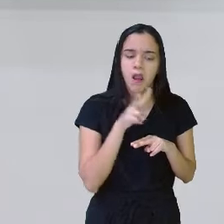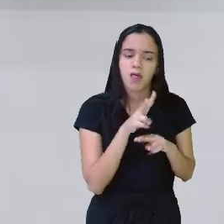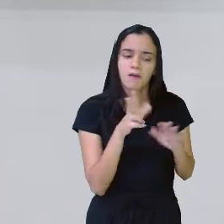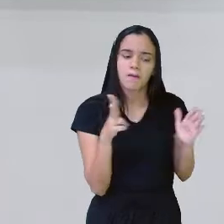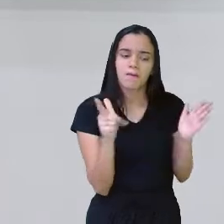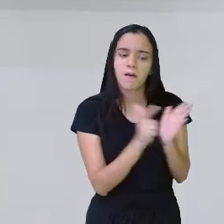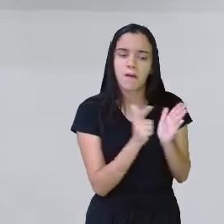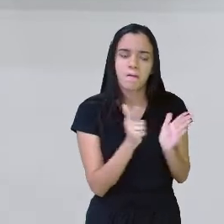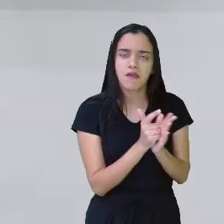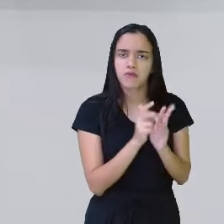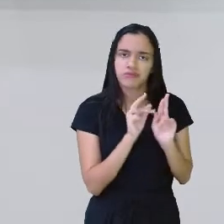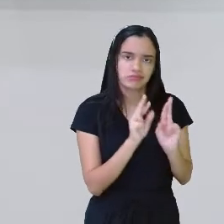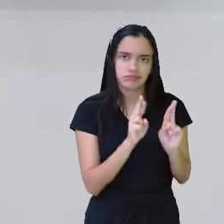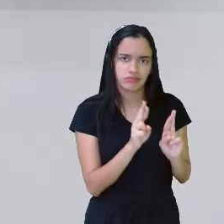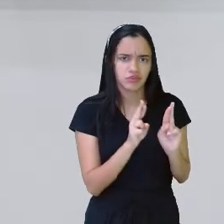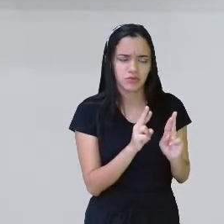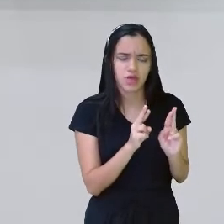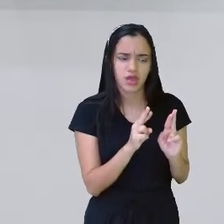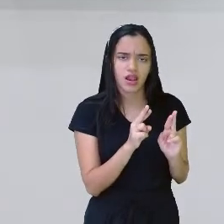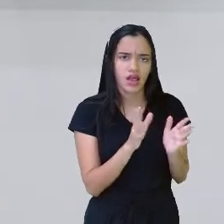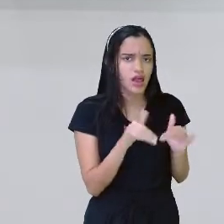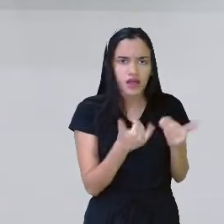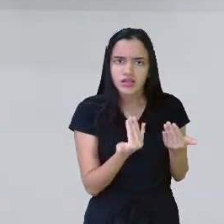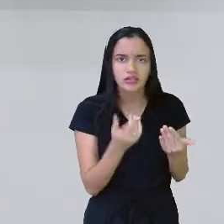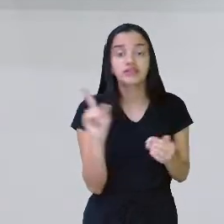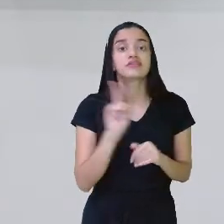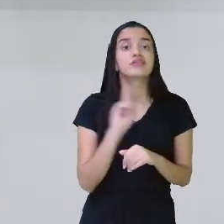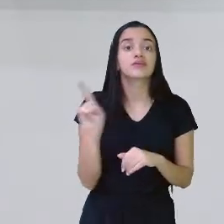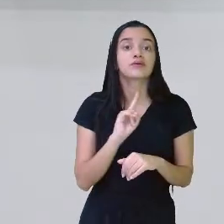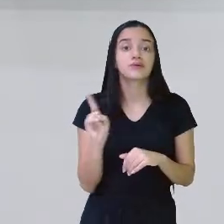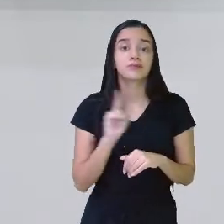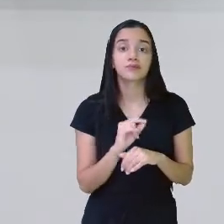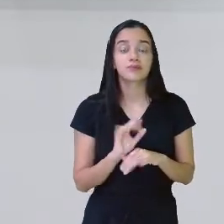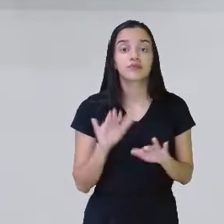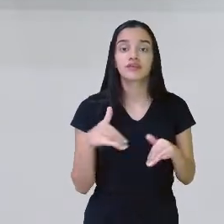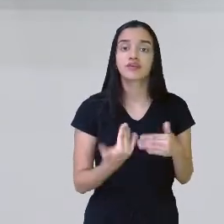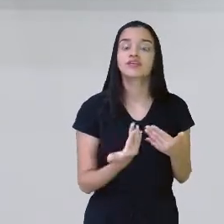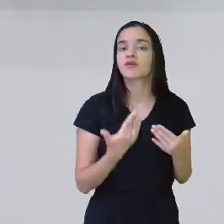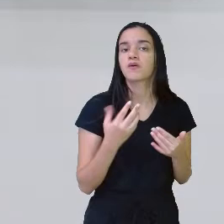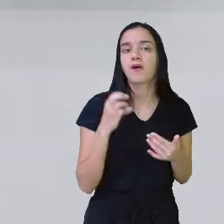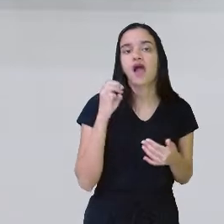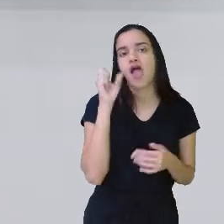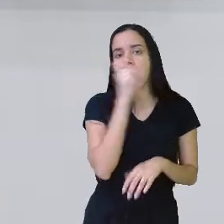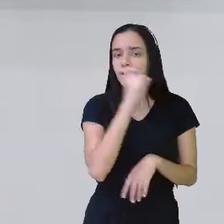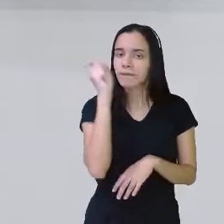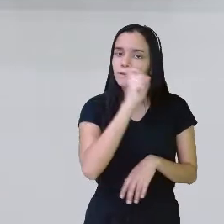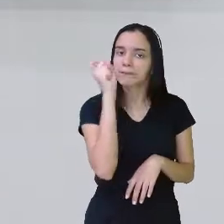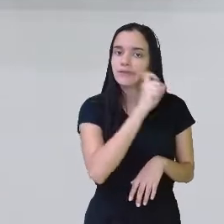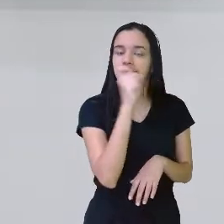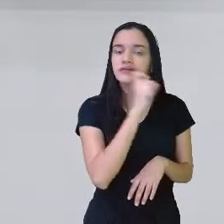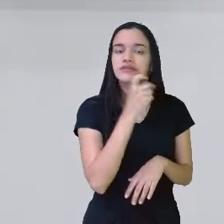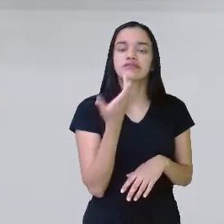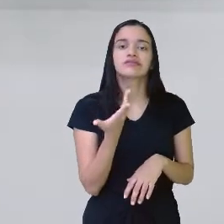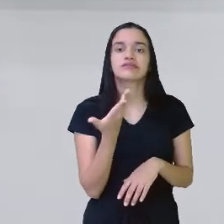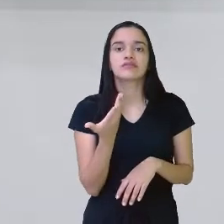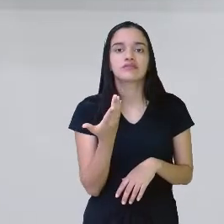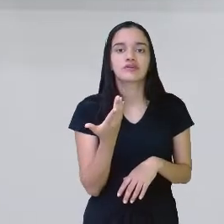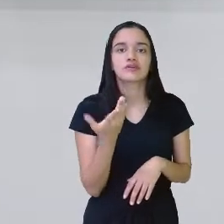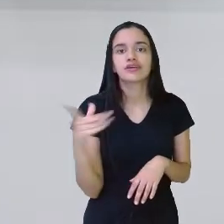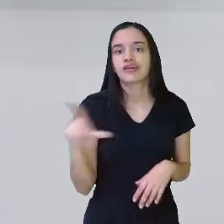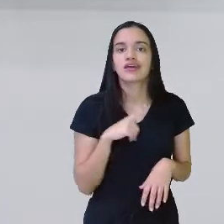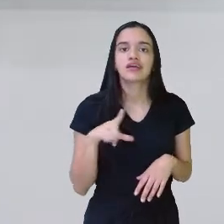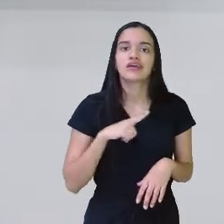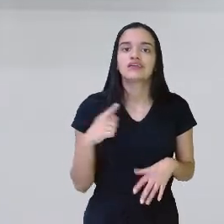e esperar que venha. Não vai vir, gente. A inspiração divina não vem. Isso é um mito do período romântico, de que há